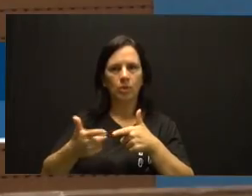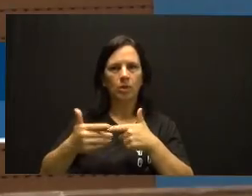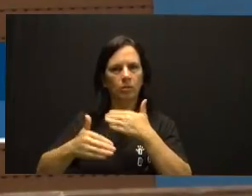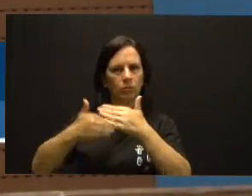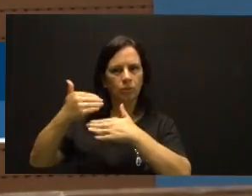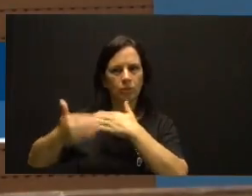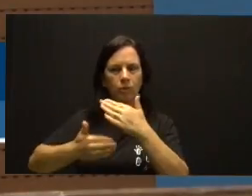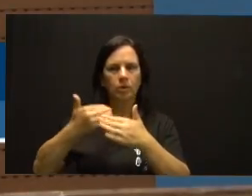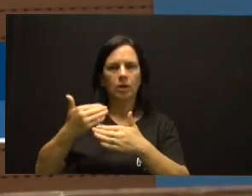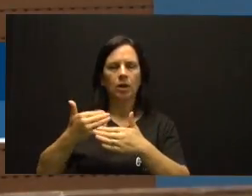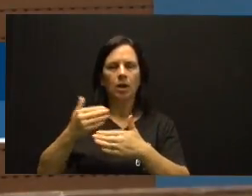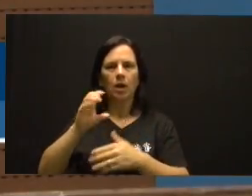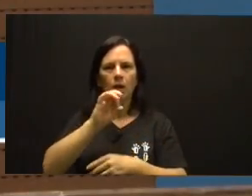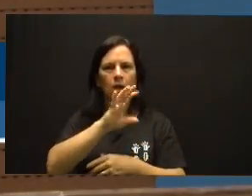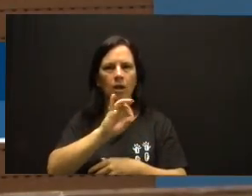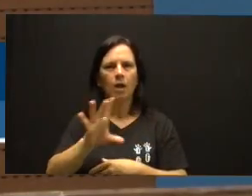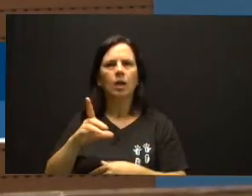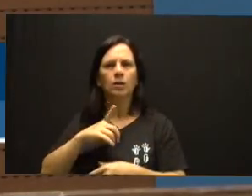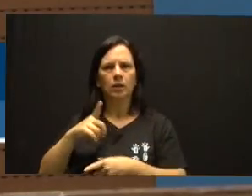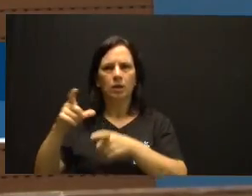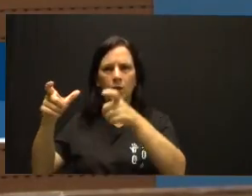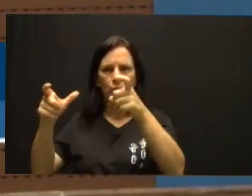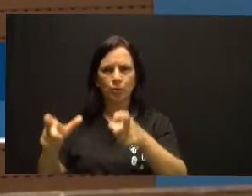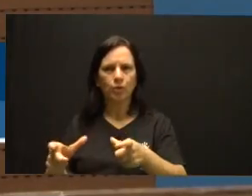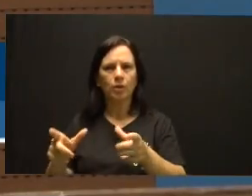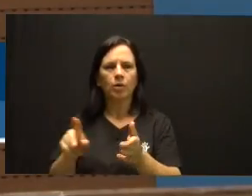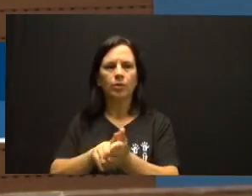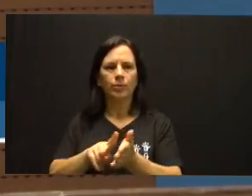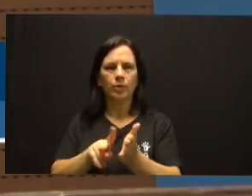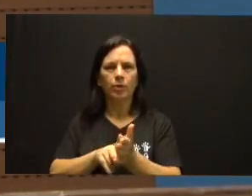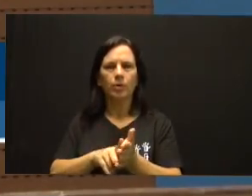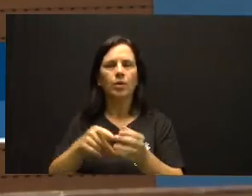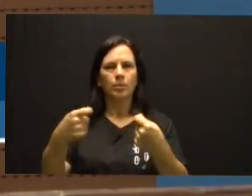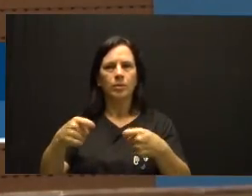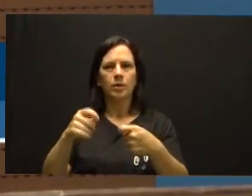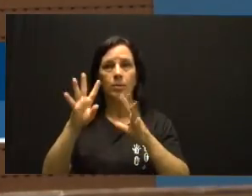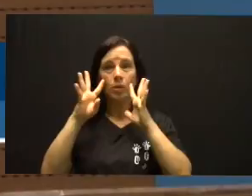cada um quer seu espaço, e nós precisamos resolver isso aí, senhor presidente.